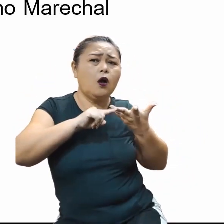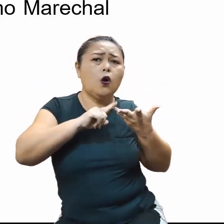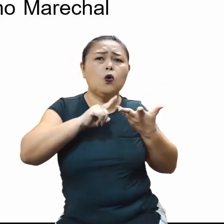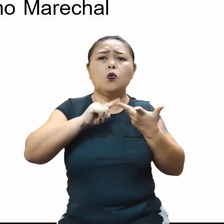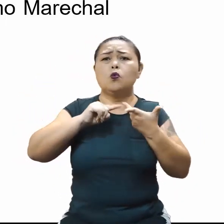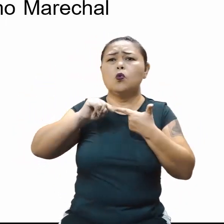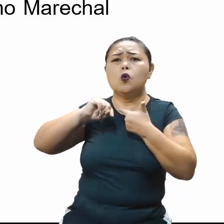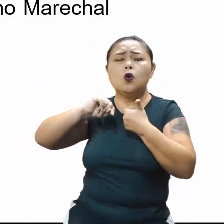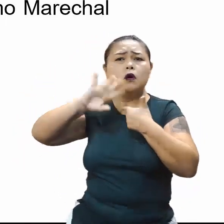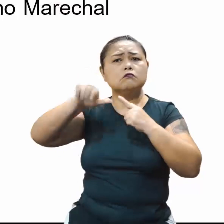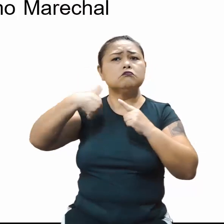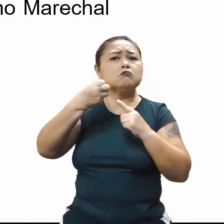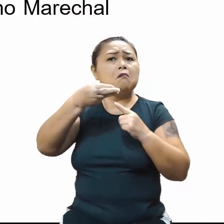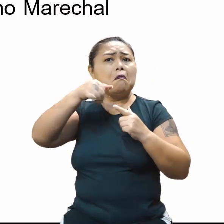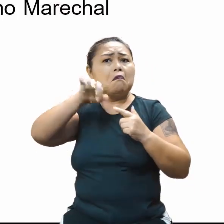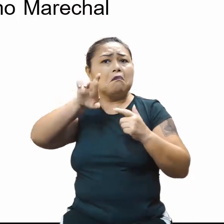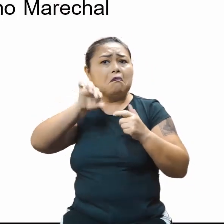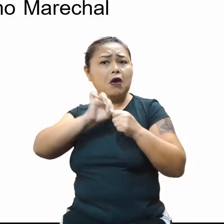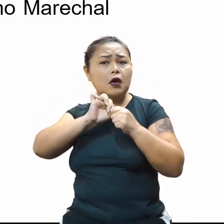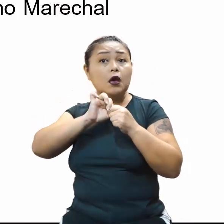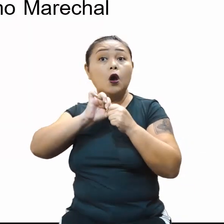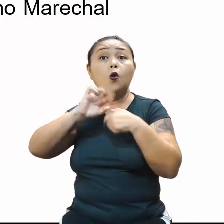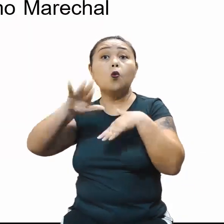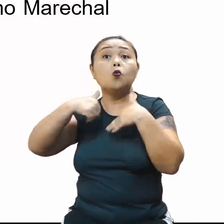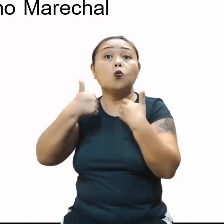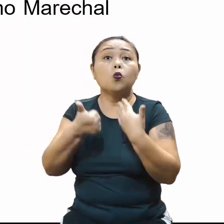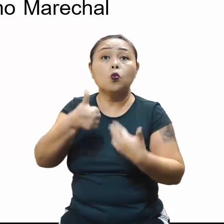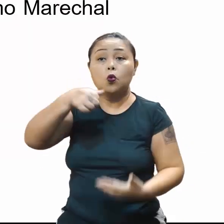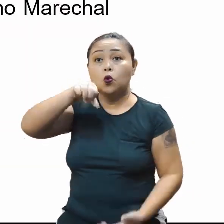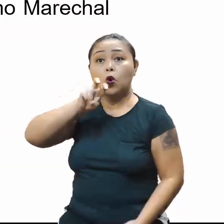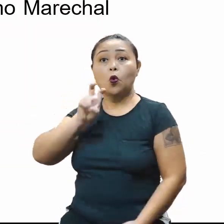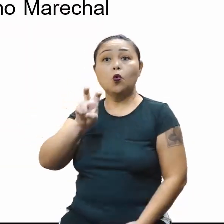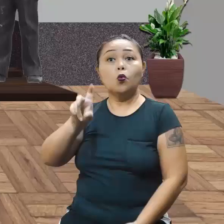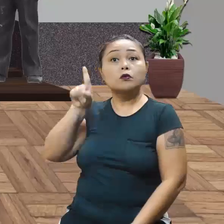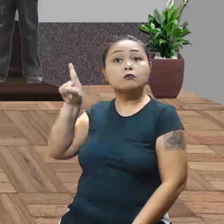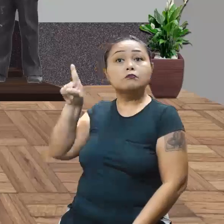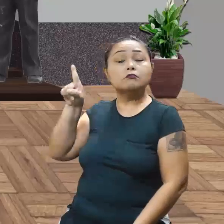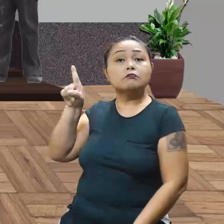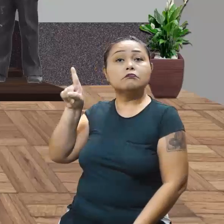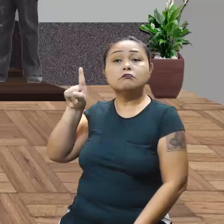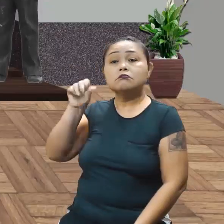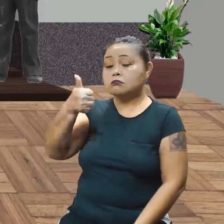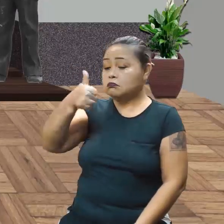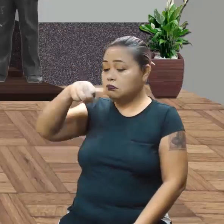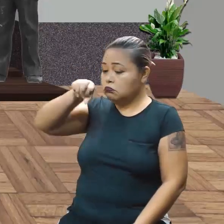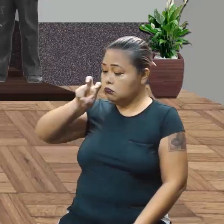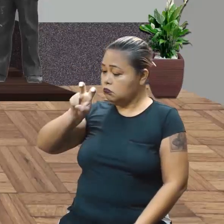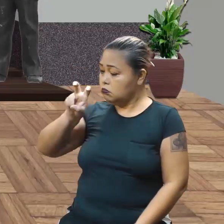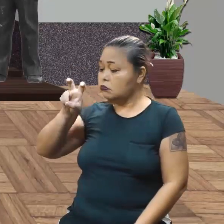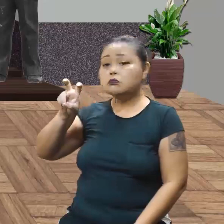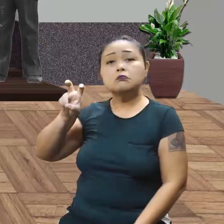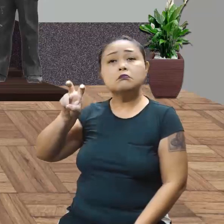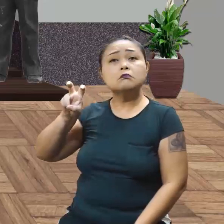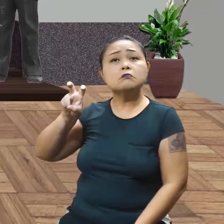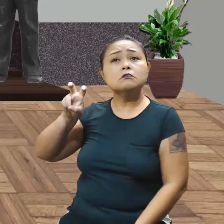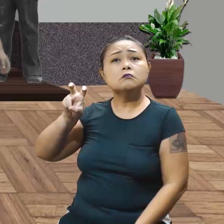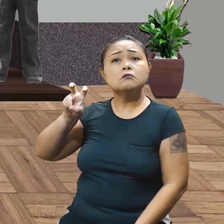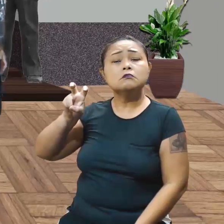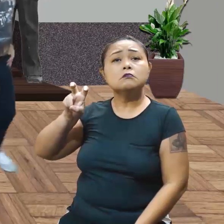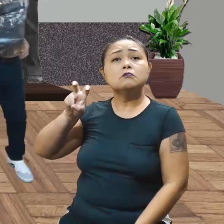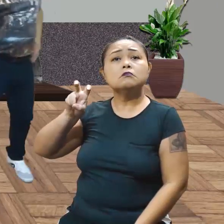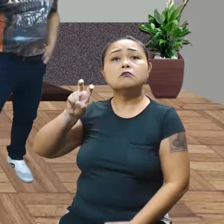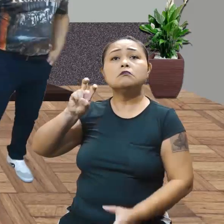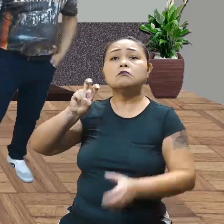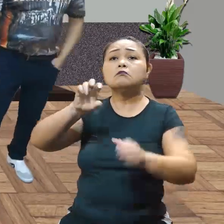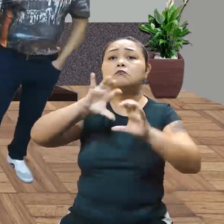pelos seus feitos, pelos seus méritos, quando chega em 1955, olha aí, quando chega aqui em 1955,